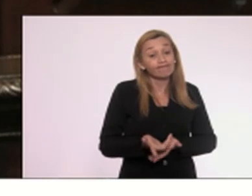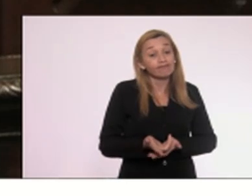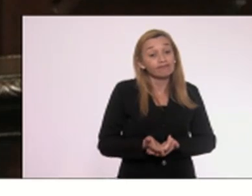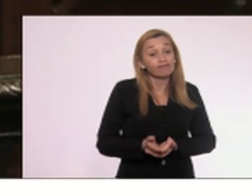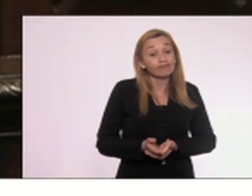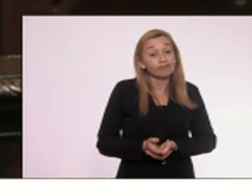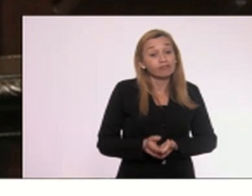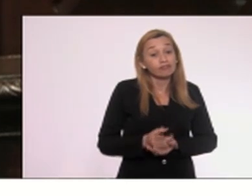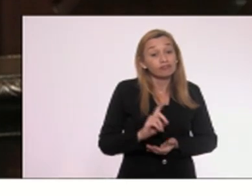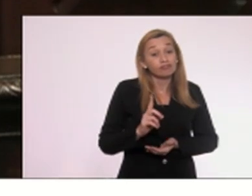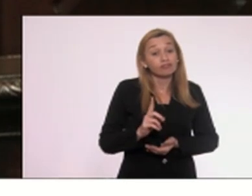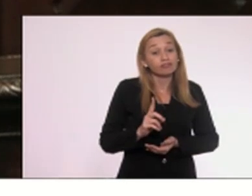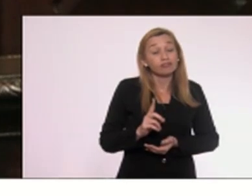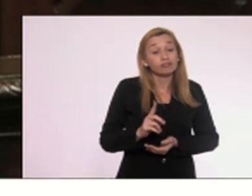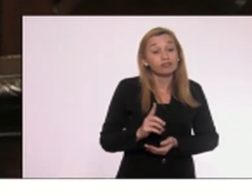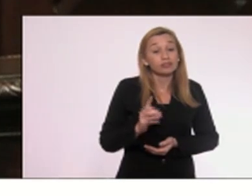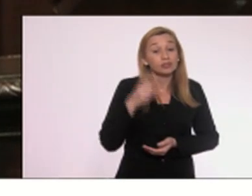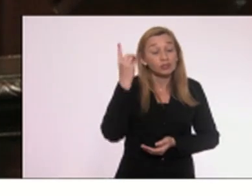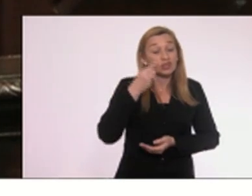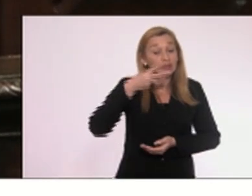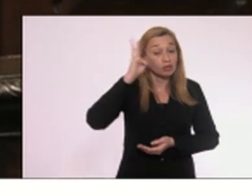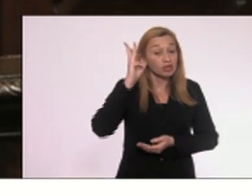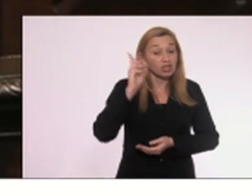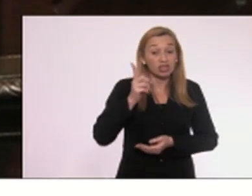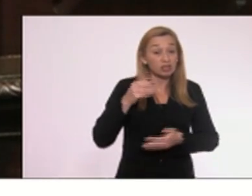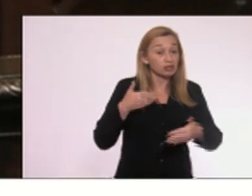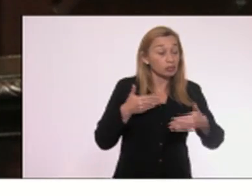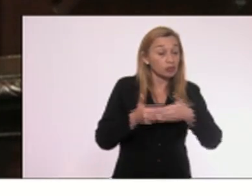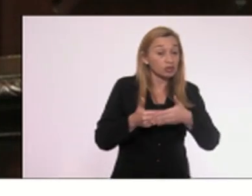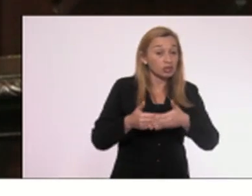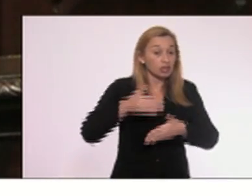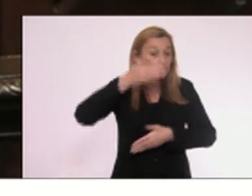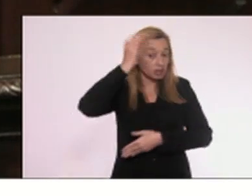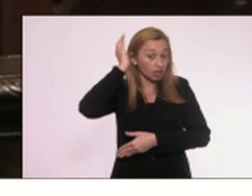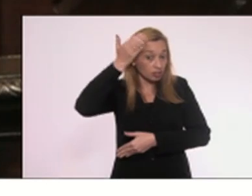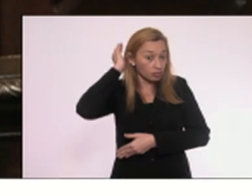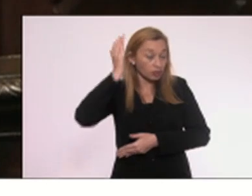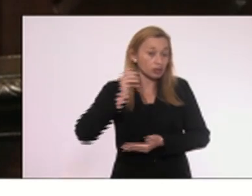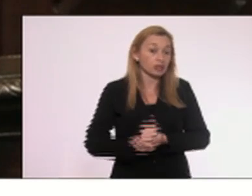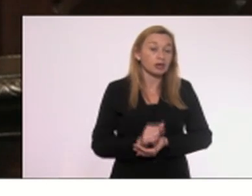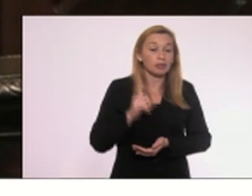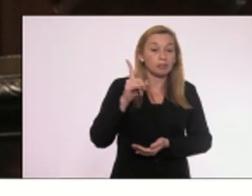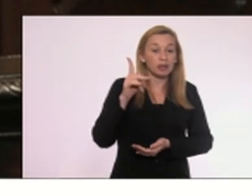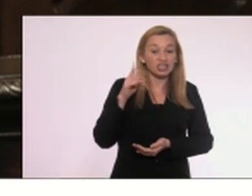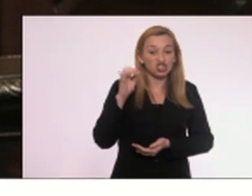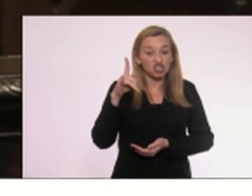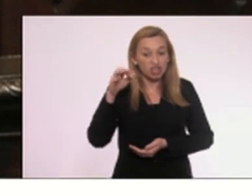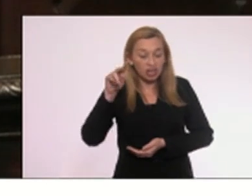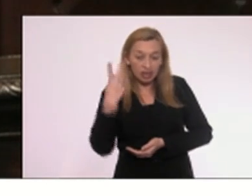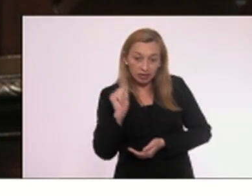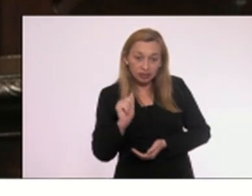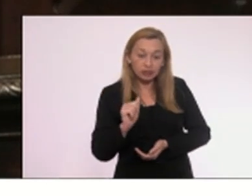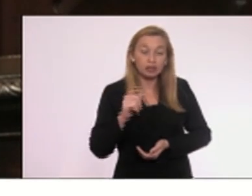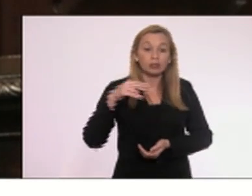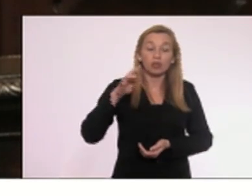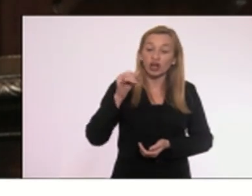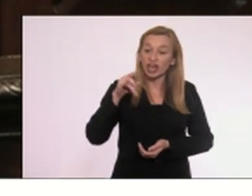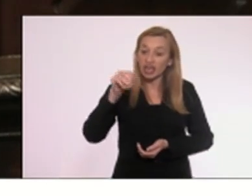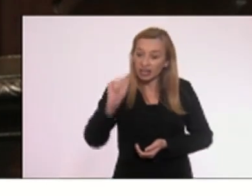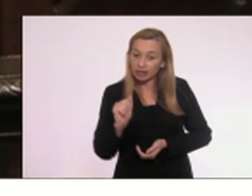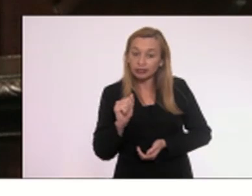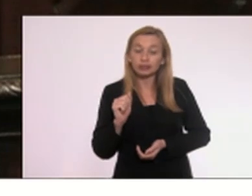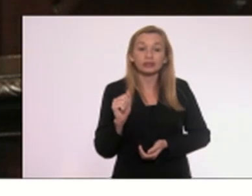se aproximaria, chamado Temer, Padilha, Moreira,